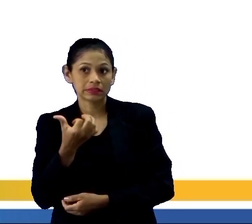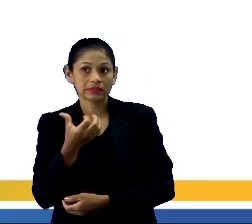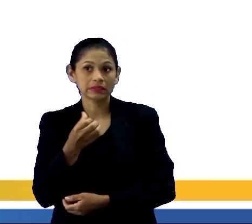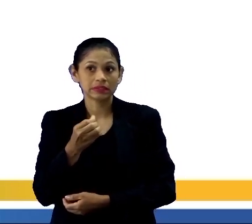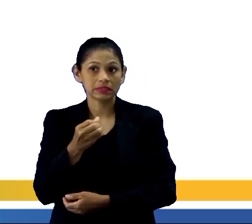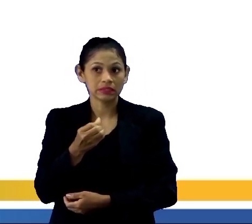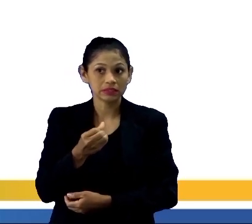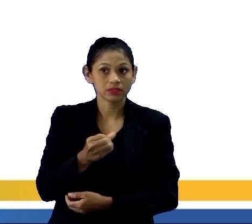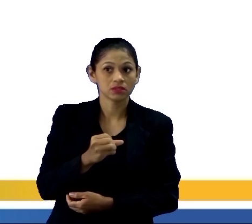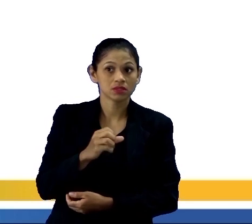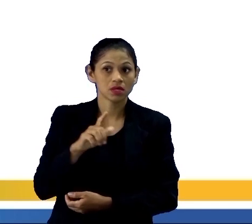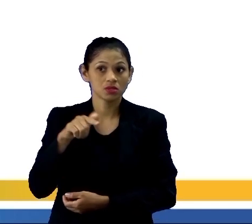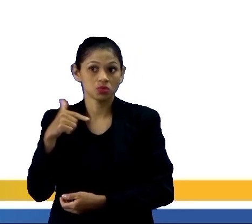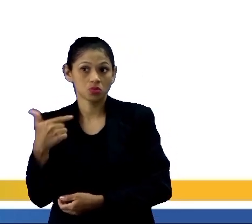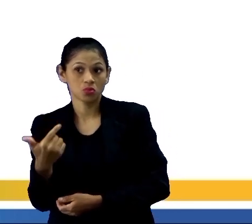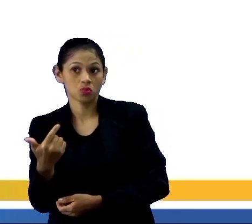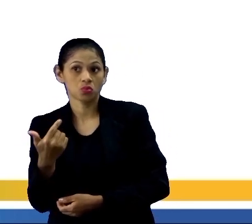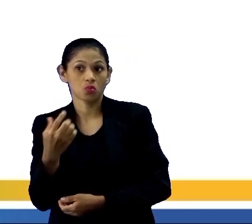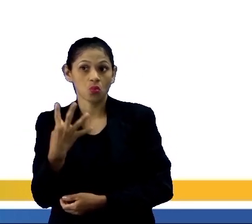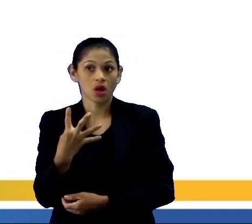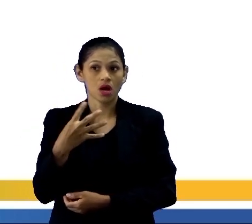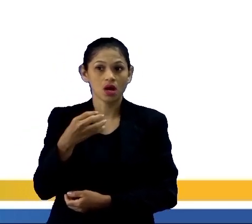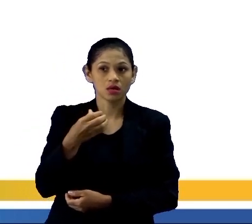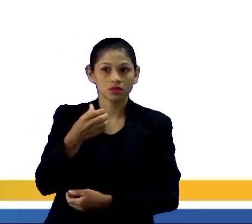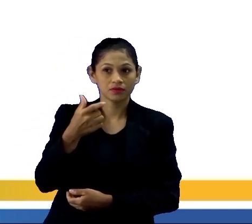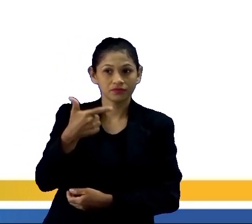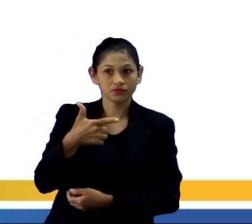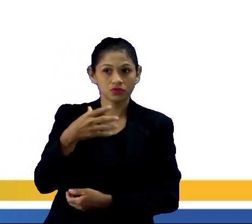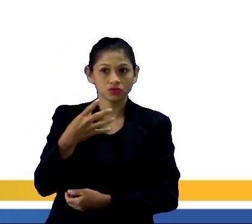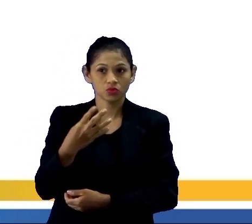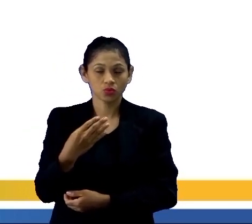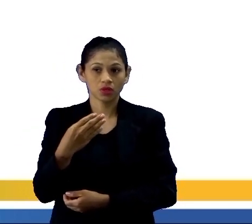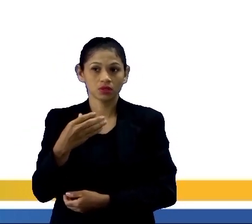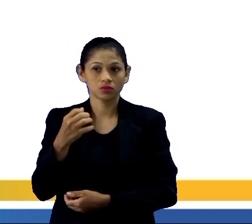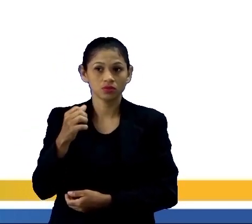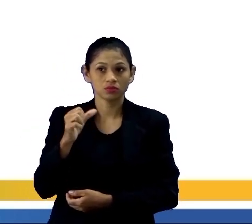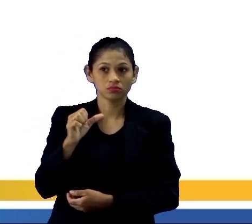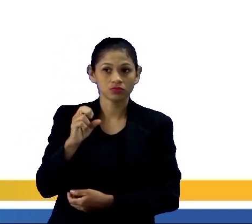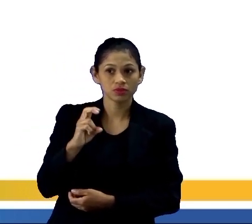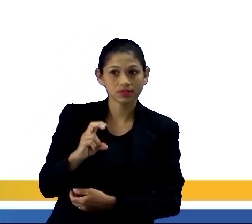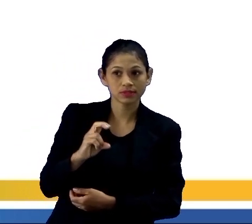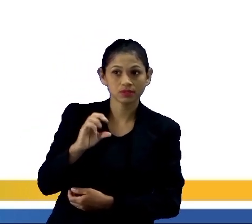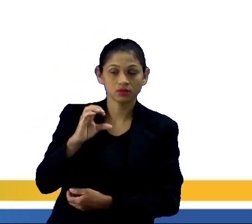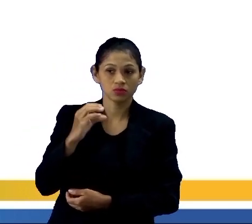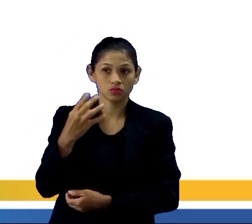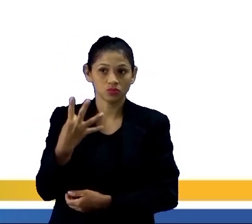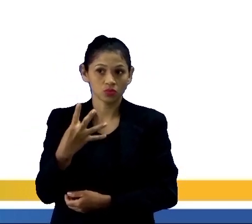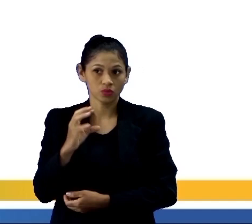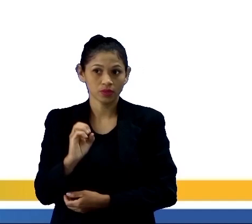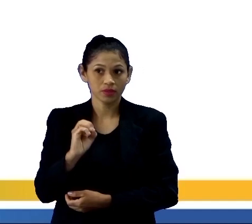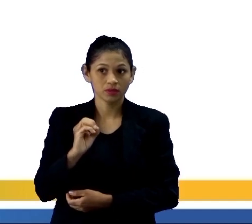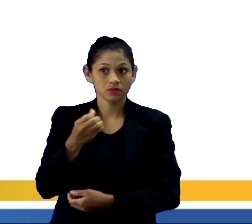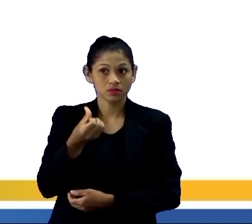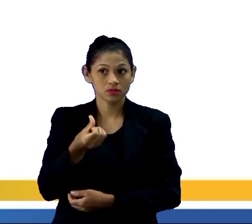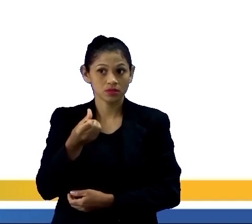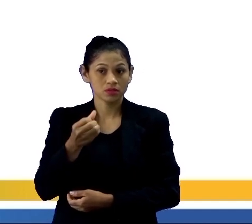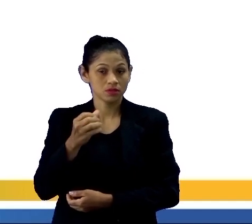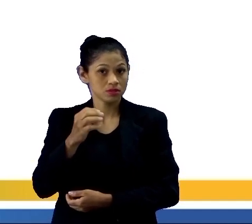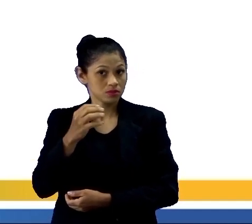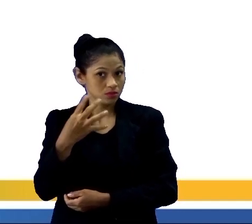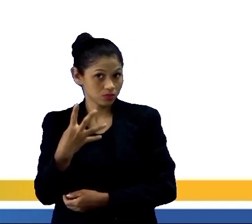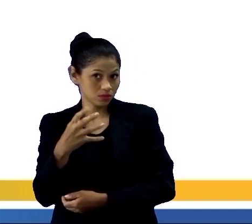R$ 24,00. 4 cadernos, R$ 32,00. 5 cadernos, 40, 6 cadernos,